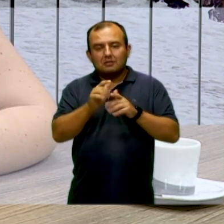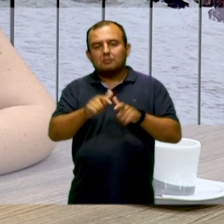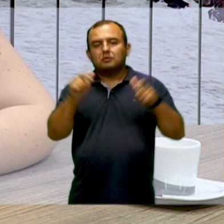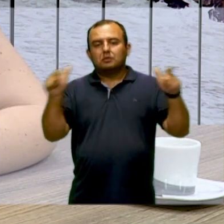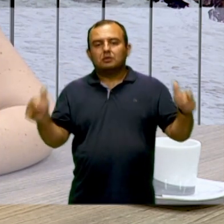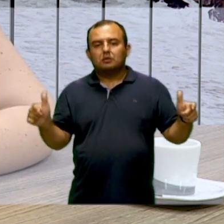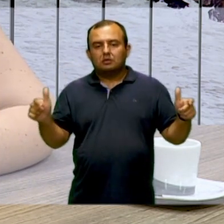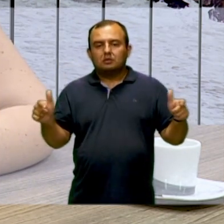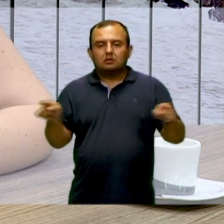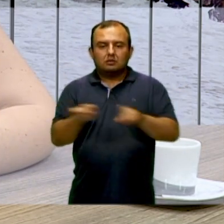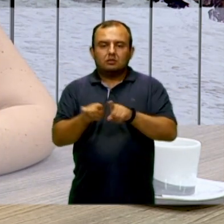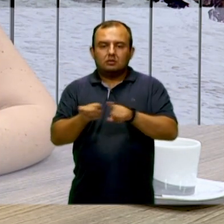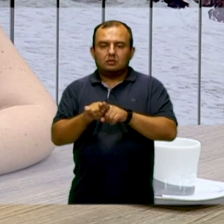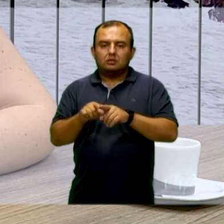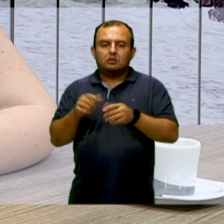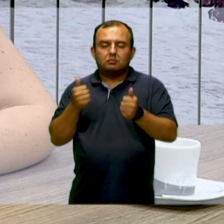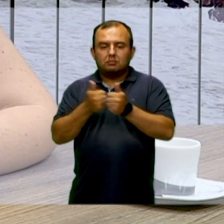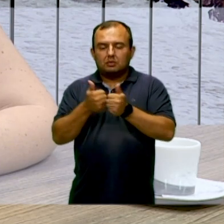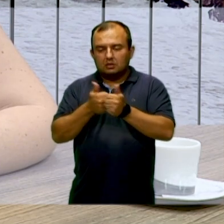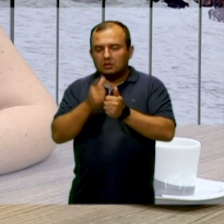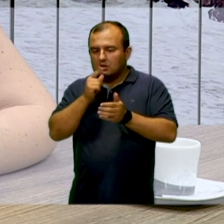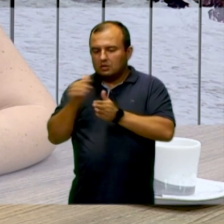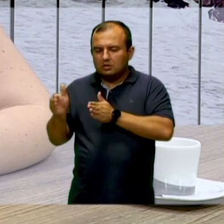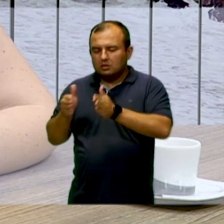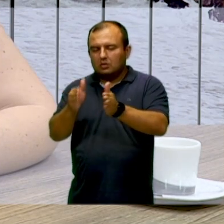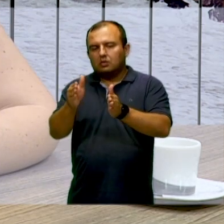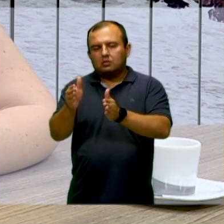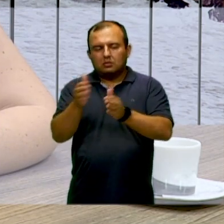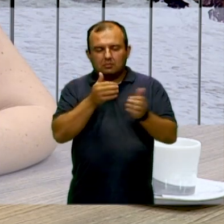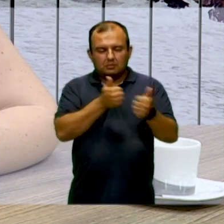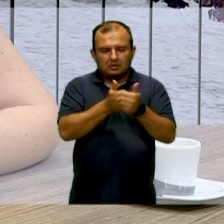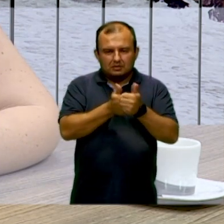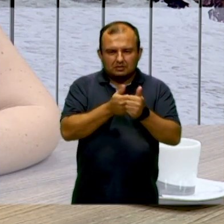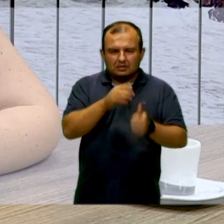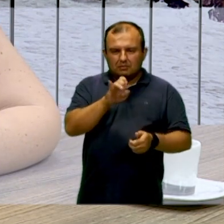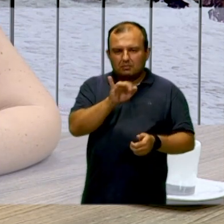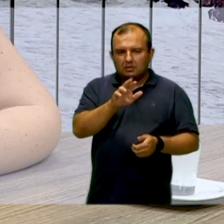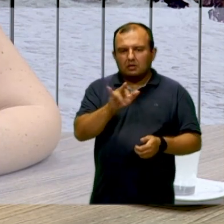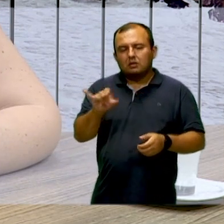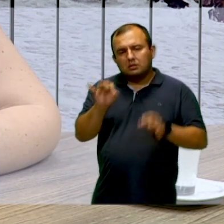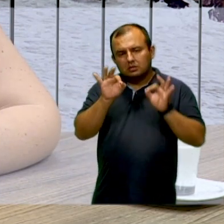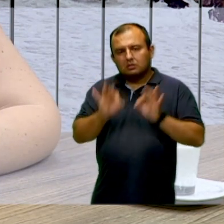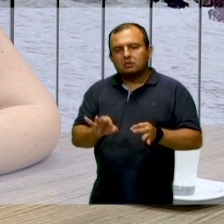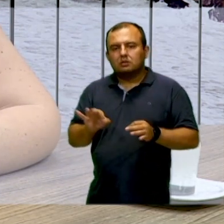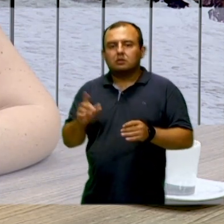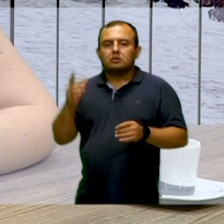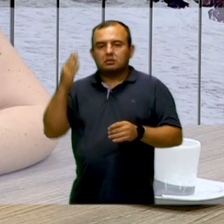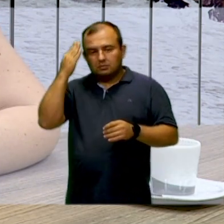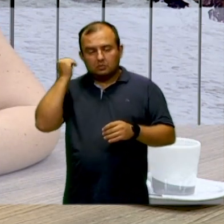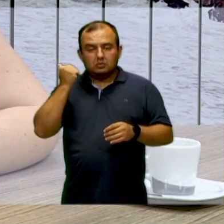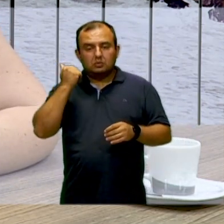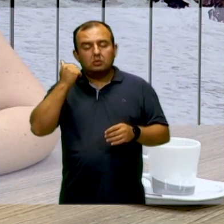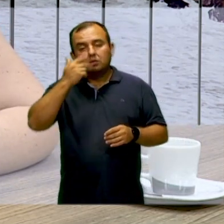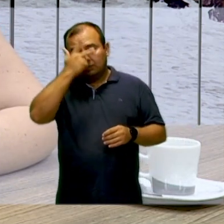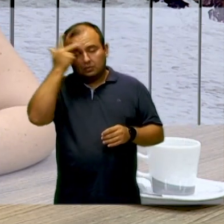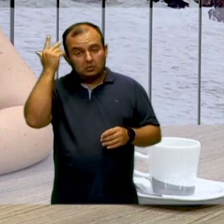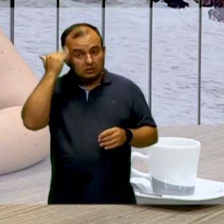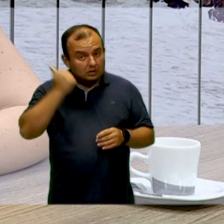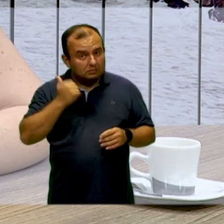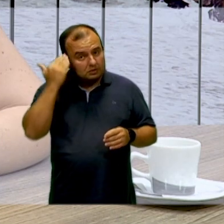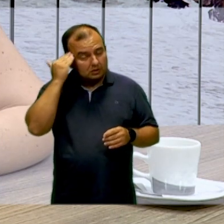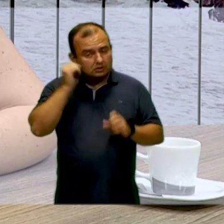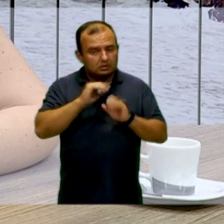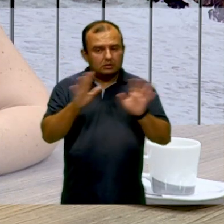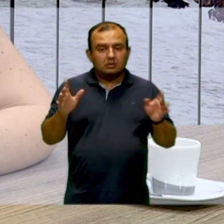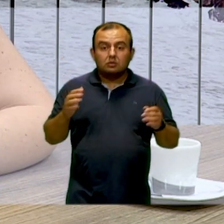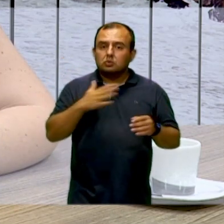grande maioria, inclusive da Beira Rio, não é correta a forma. Isso tem que ser feito por gente que entende, né? Mas enfim... O que